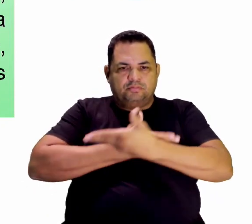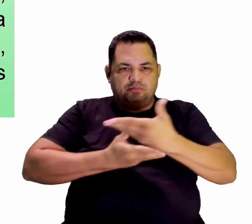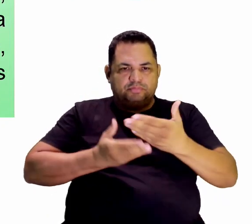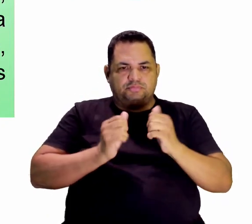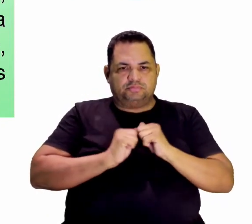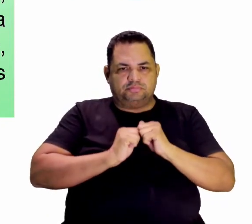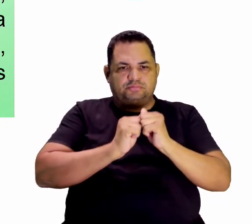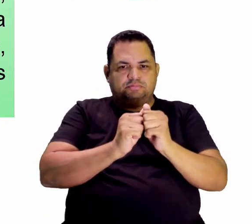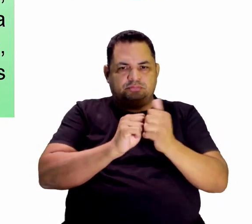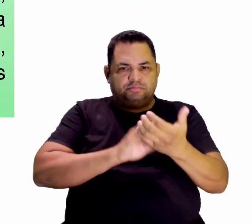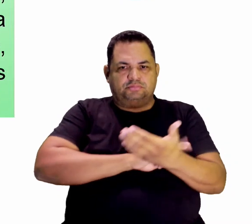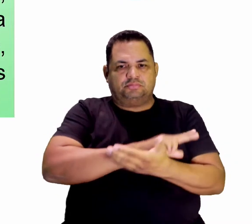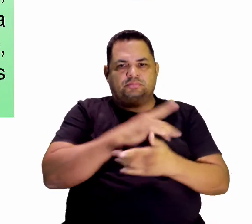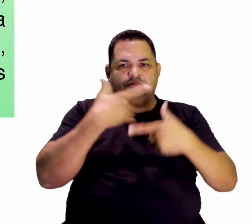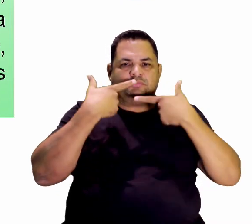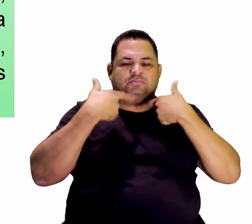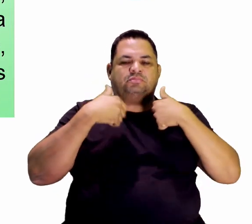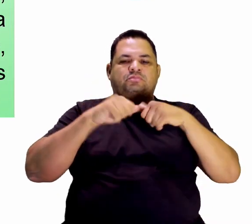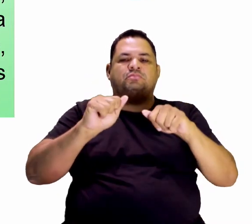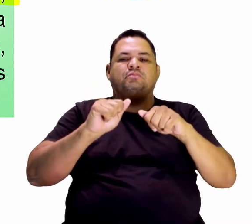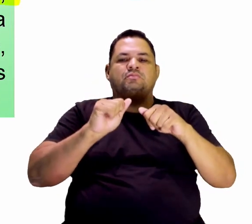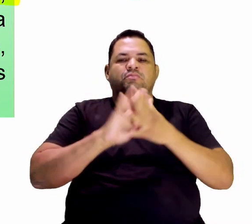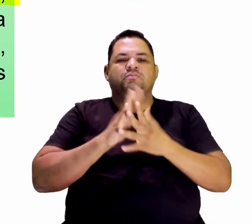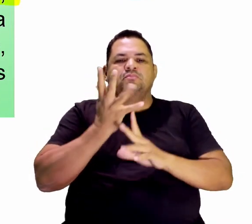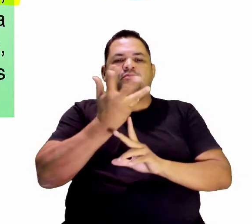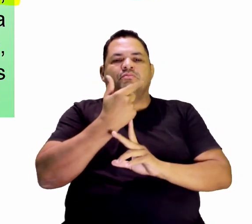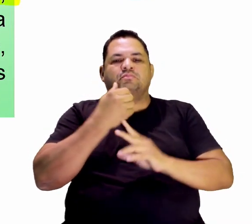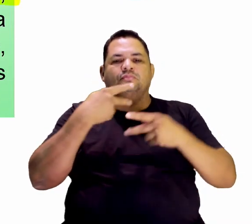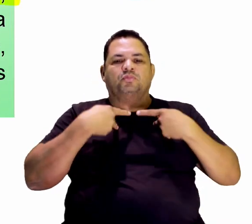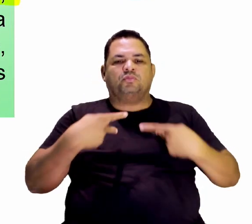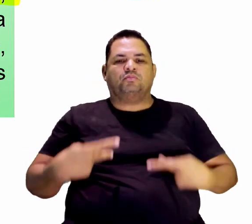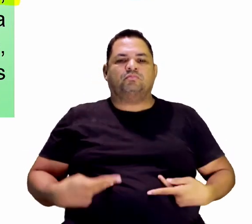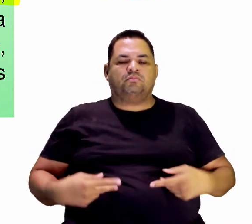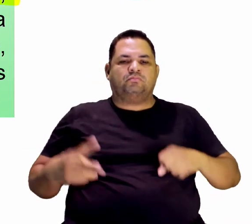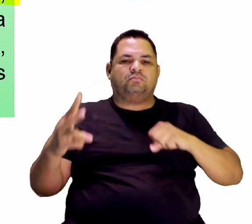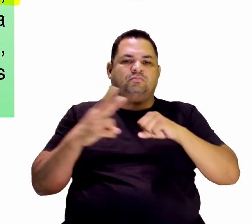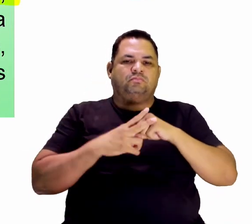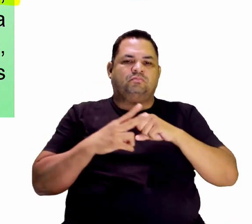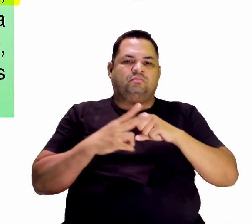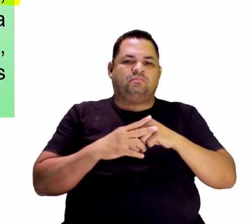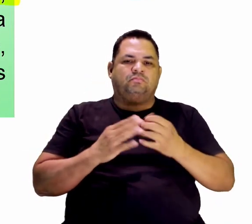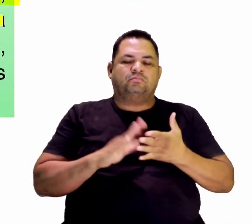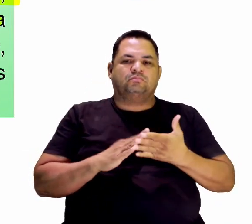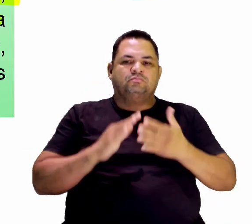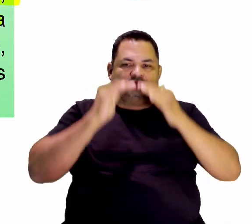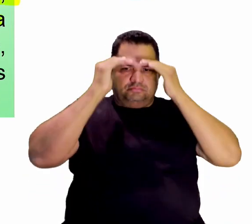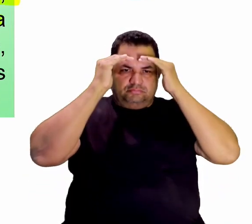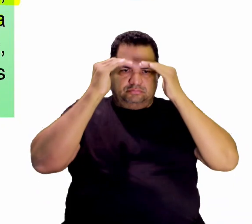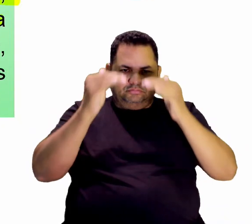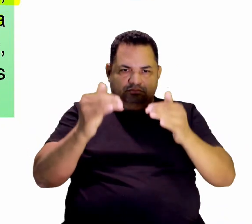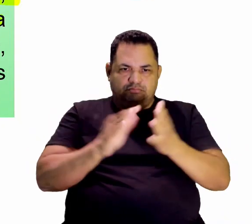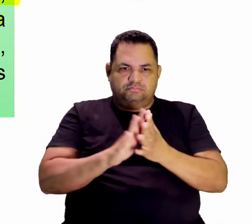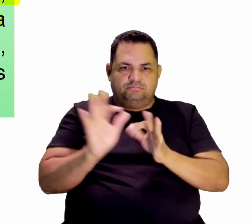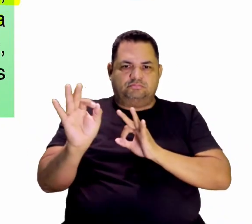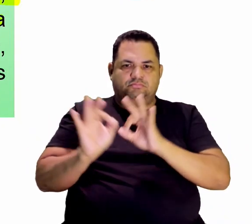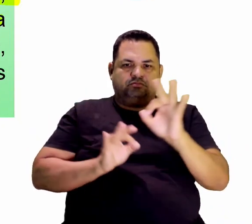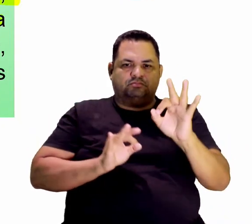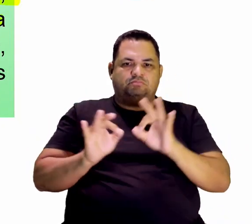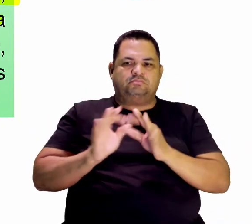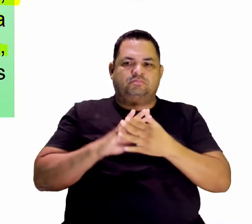Para isso, vamos conhecer qual é a habilidade dessa aula. Então, a habilidade será participar de processos